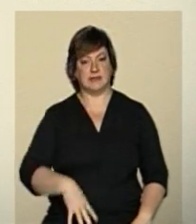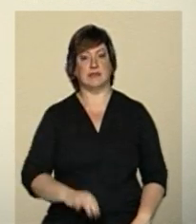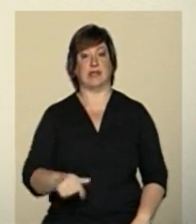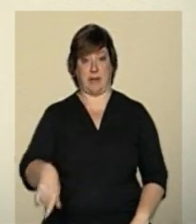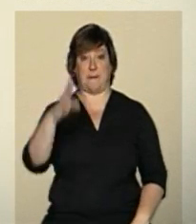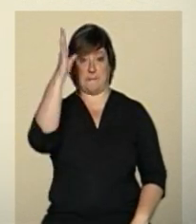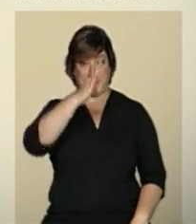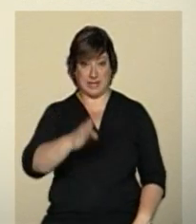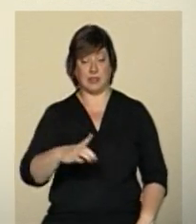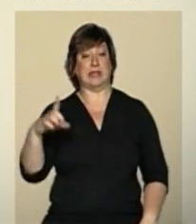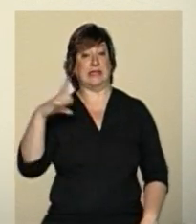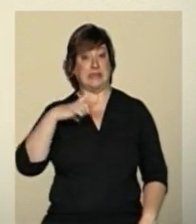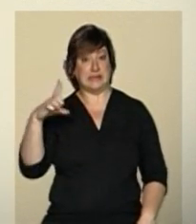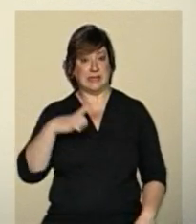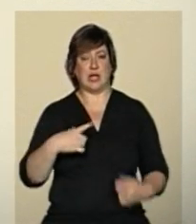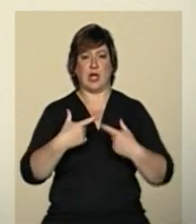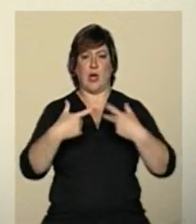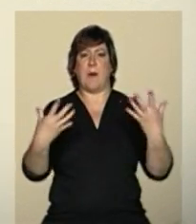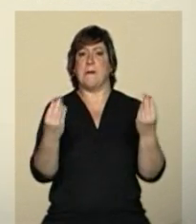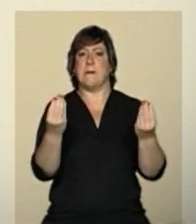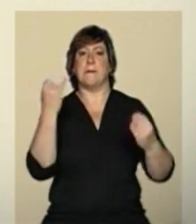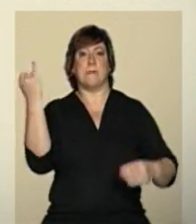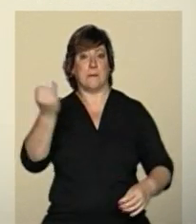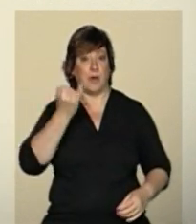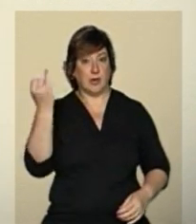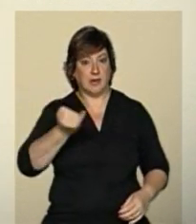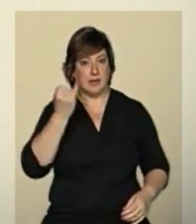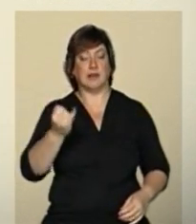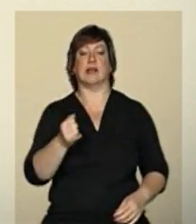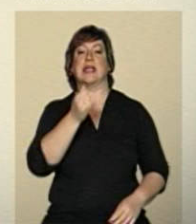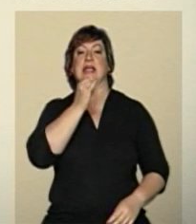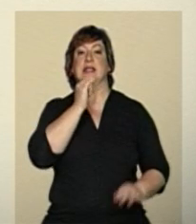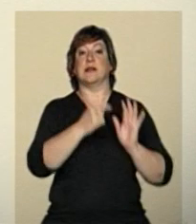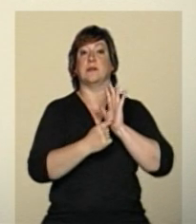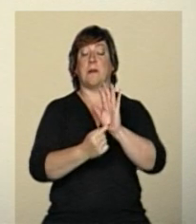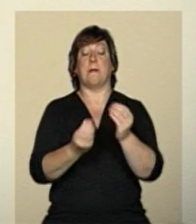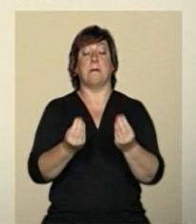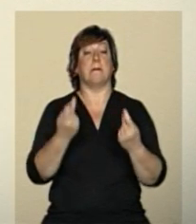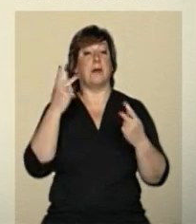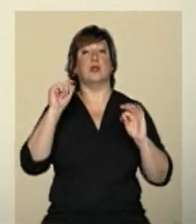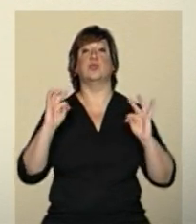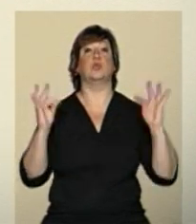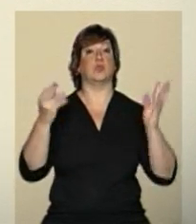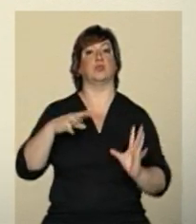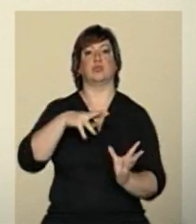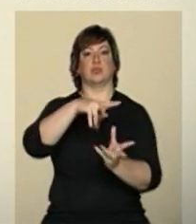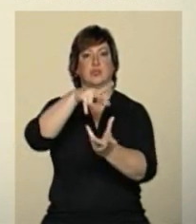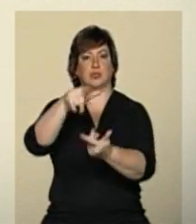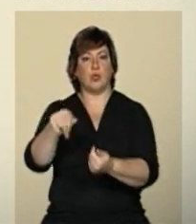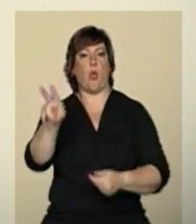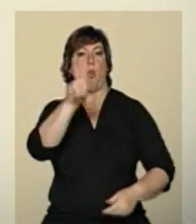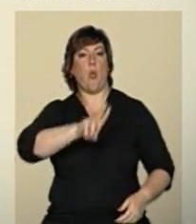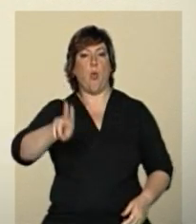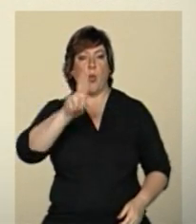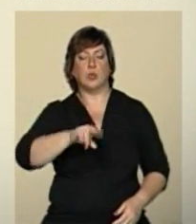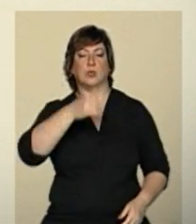Brasil tem iniciativas muito importantes que são exemplo para todo mundo no uso de energia